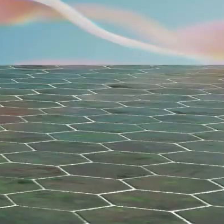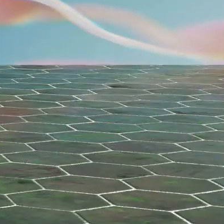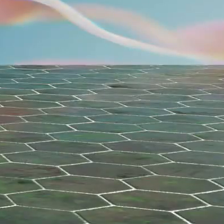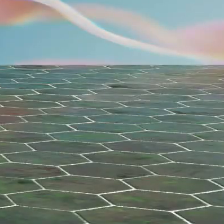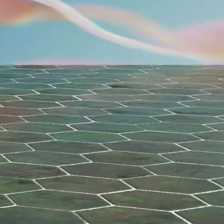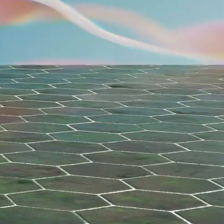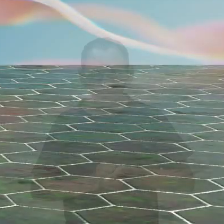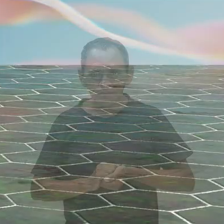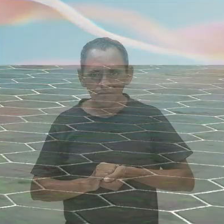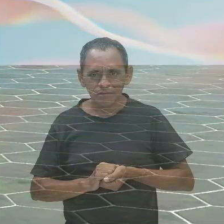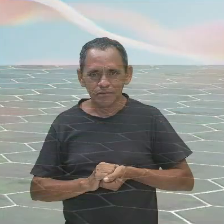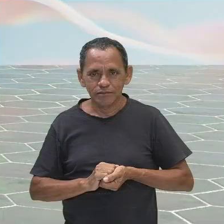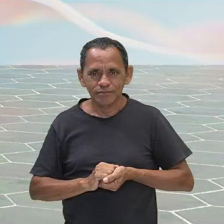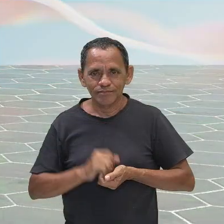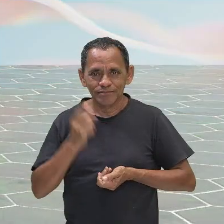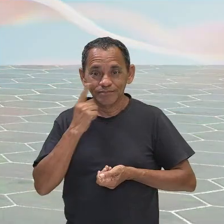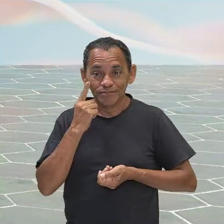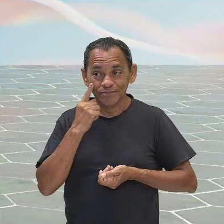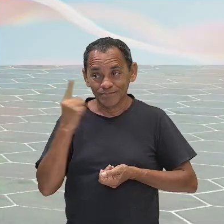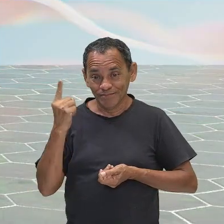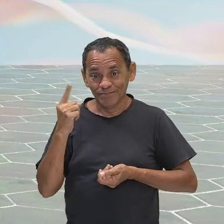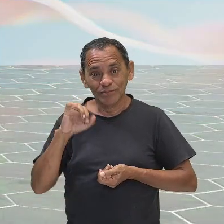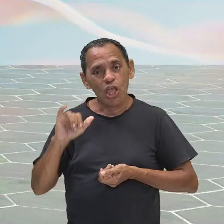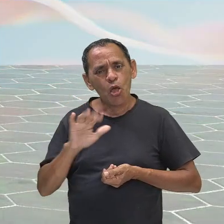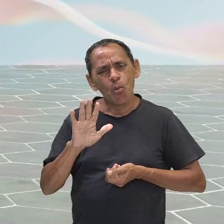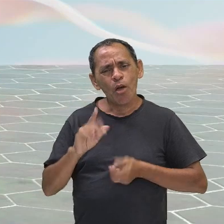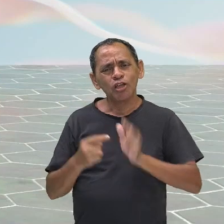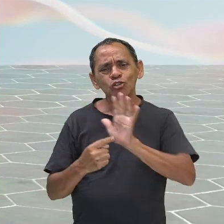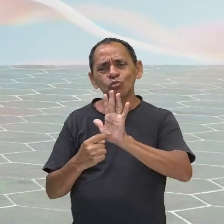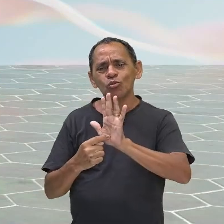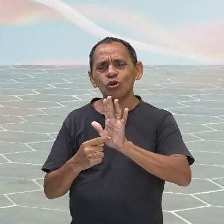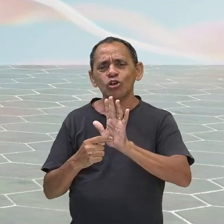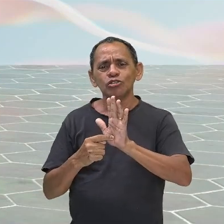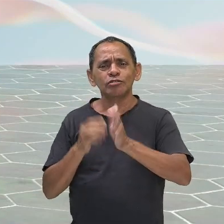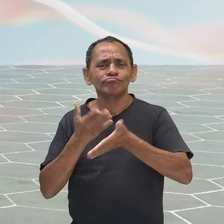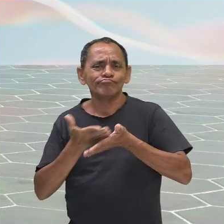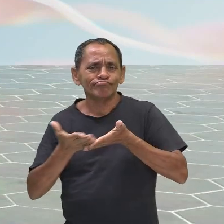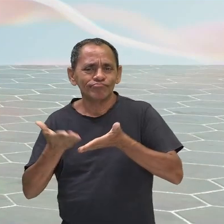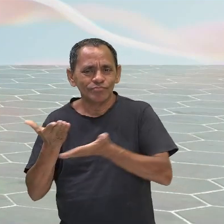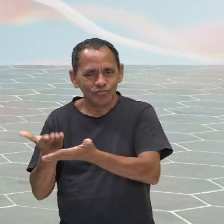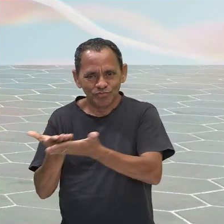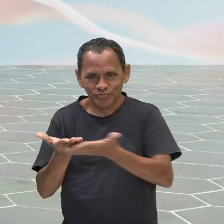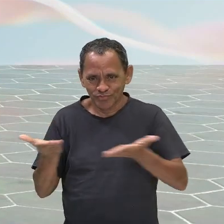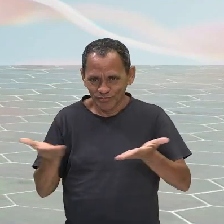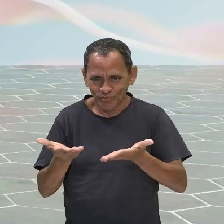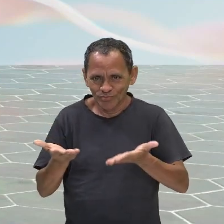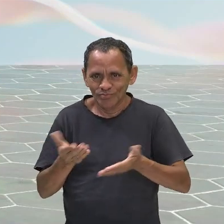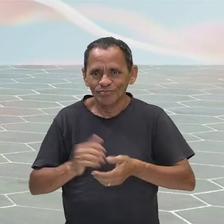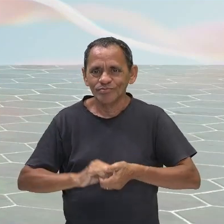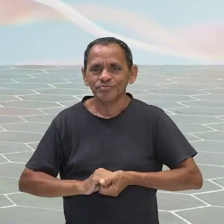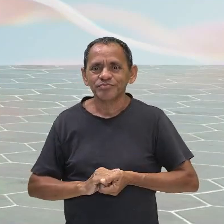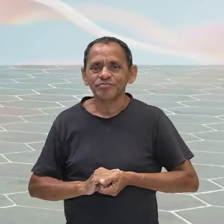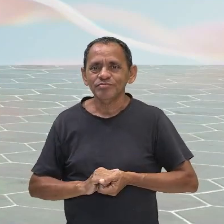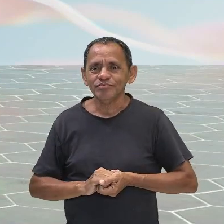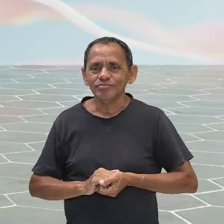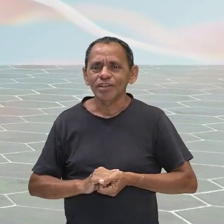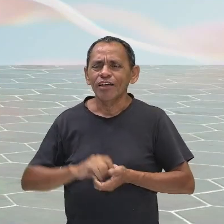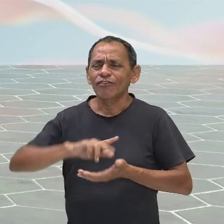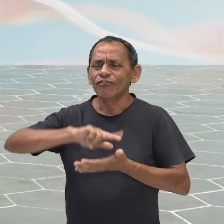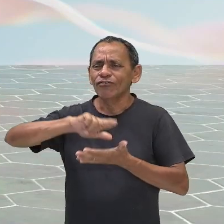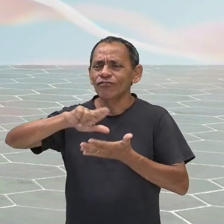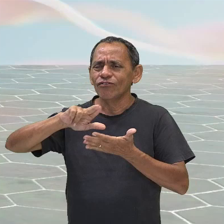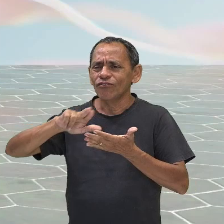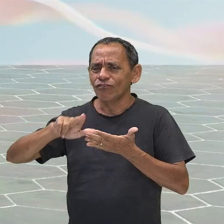Vejam vocês aqui, olha a imagem que eu tenho para iniciar a nossa aula de hoje, né? Vários